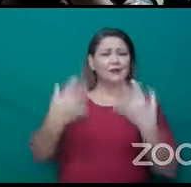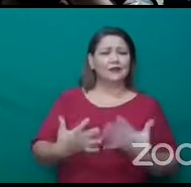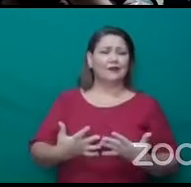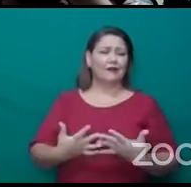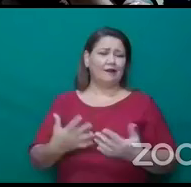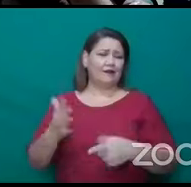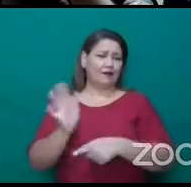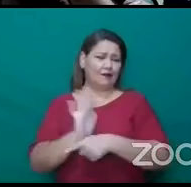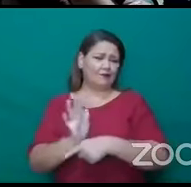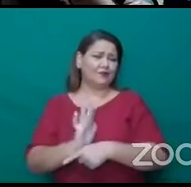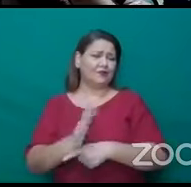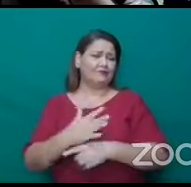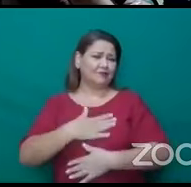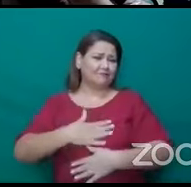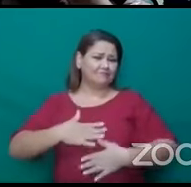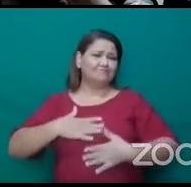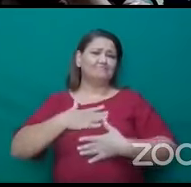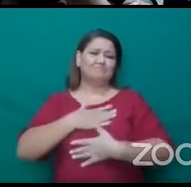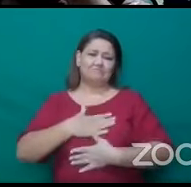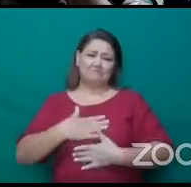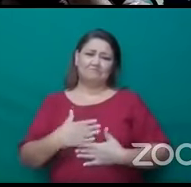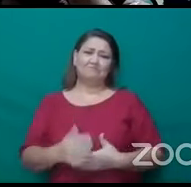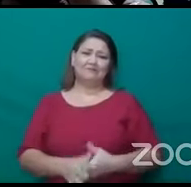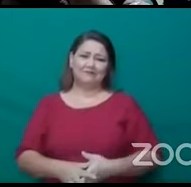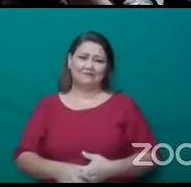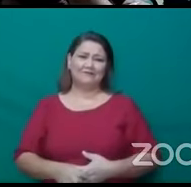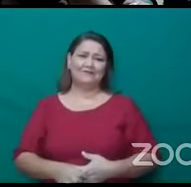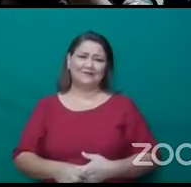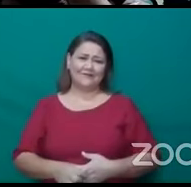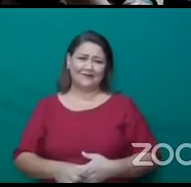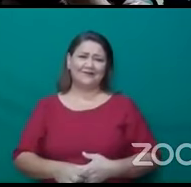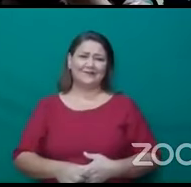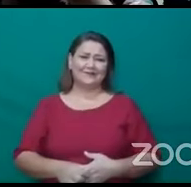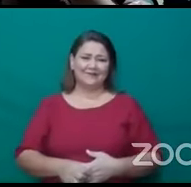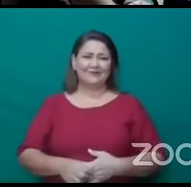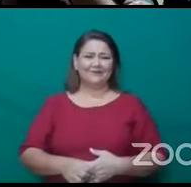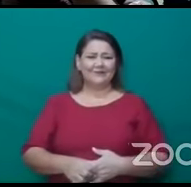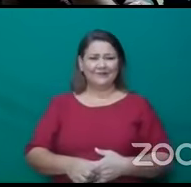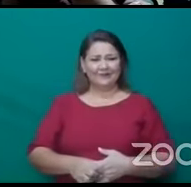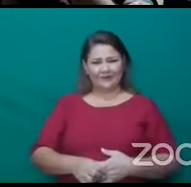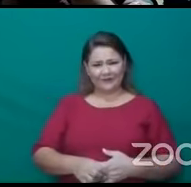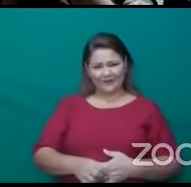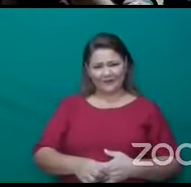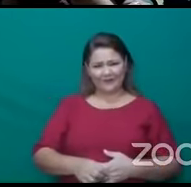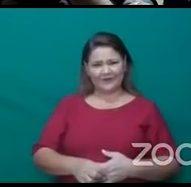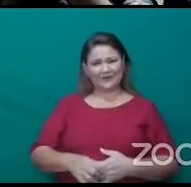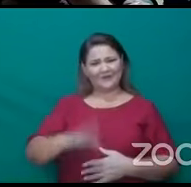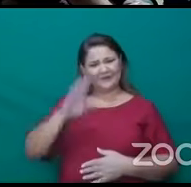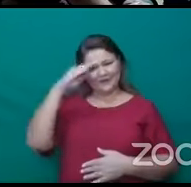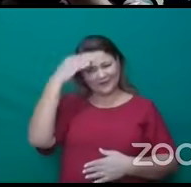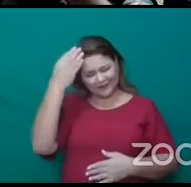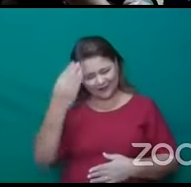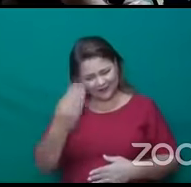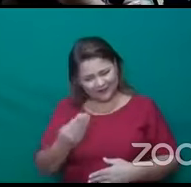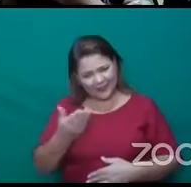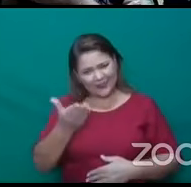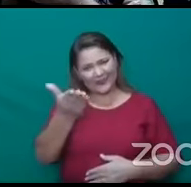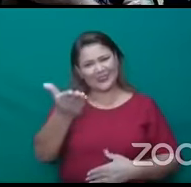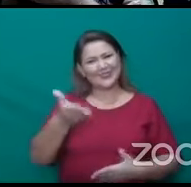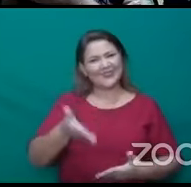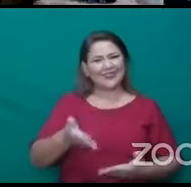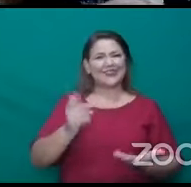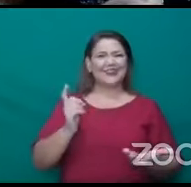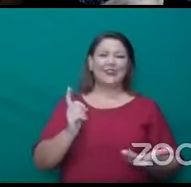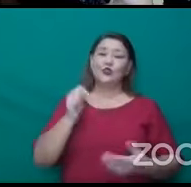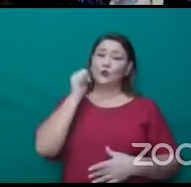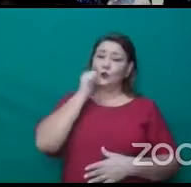Isso é muito gratificante. para nós que é realmente um prazer e uma honra ter você aqui. E essa questão da mulher